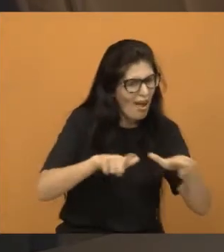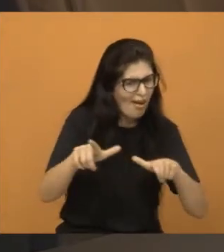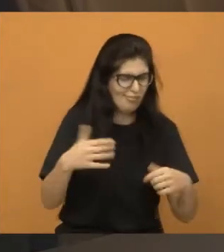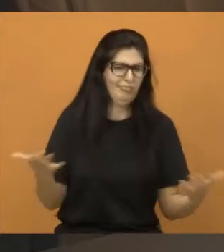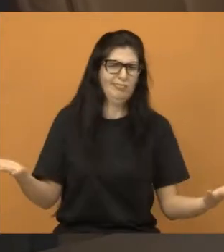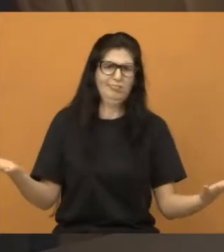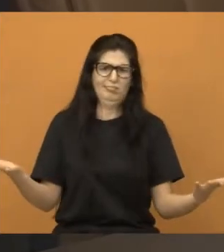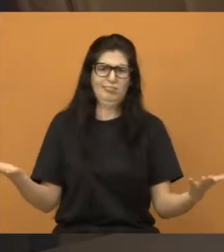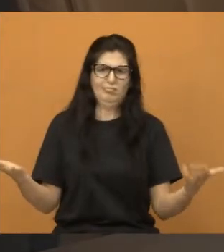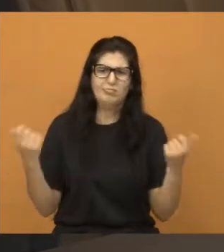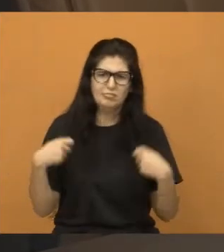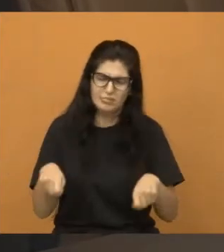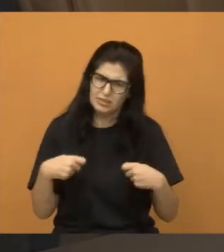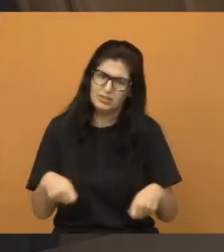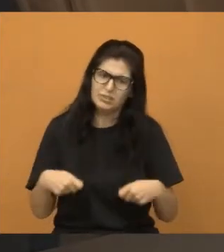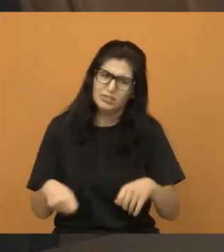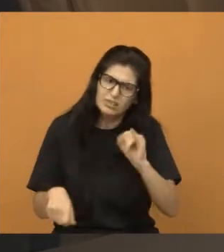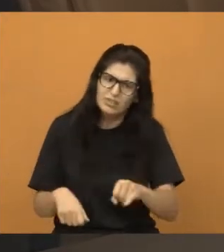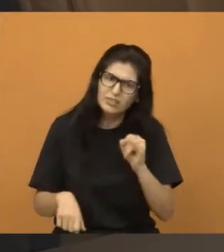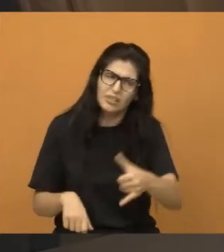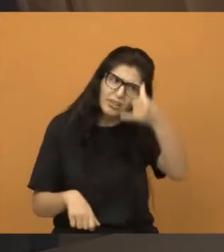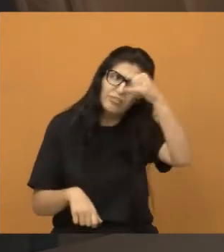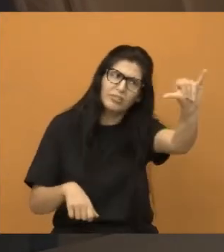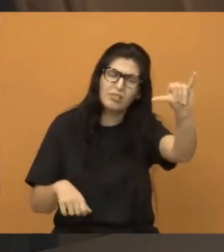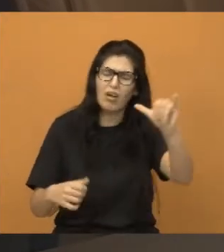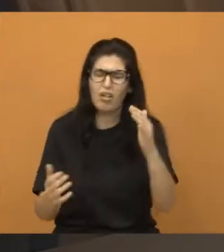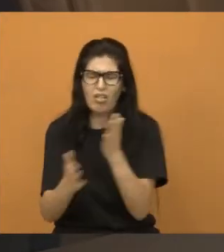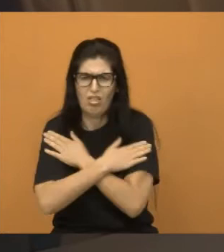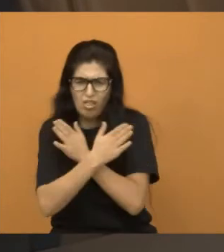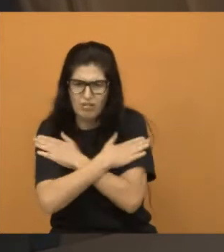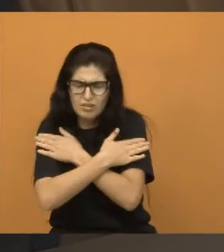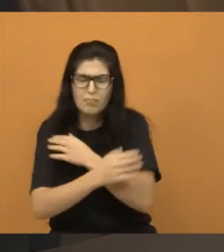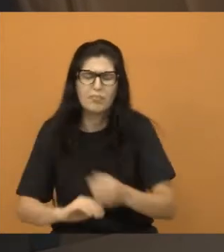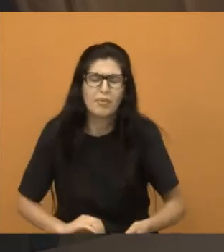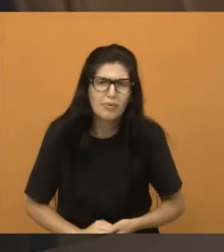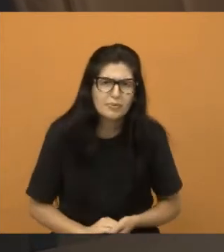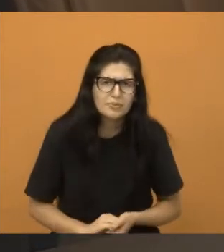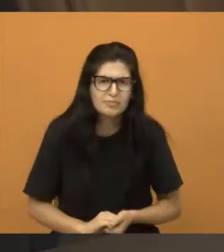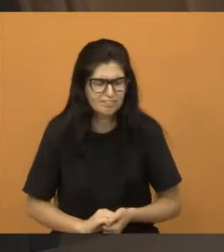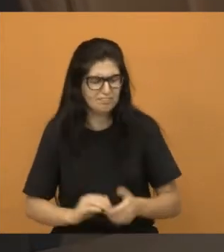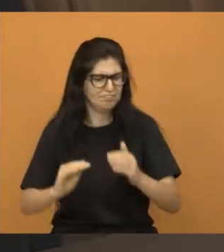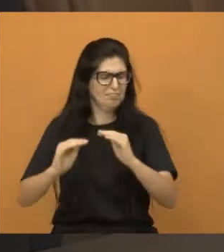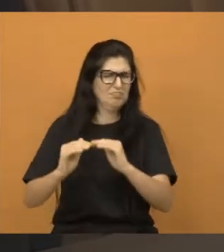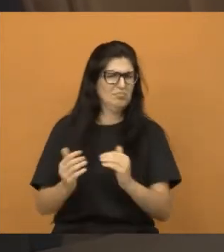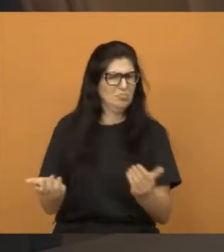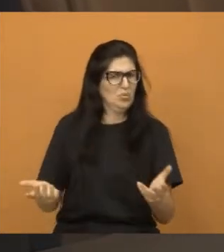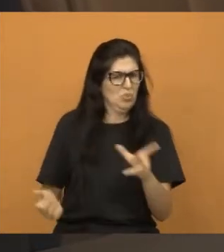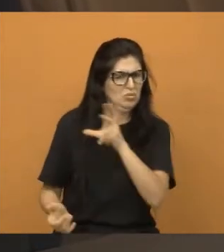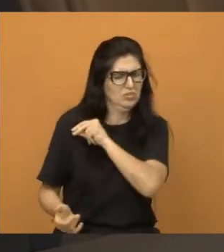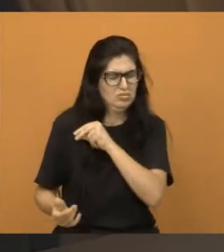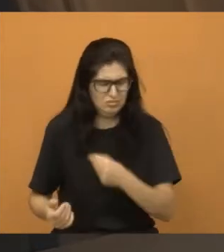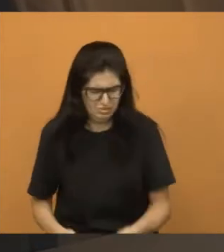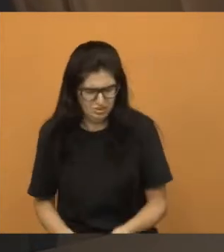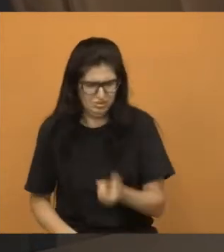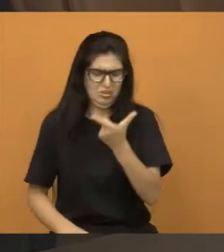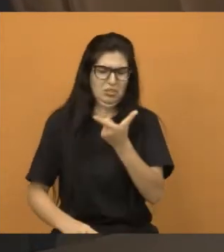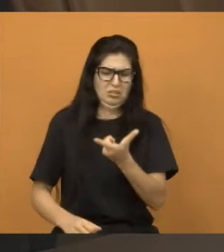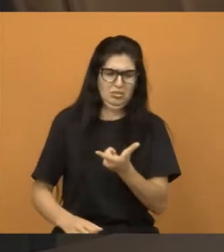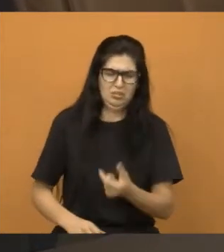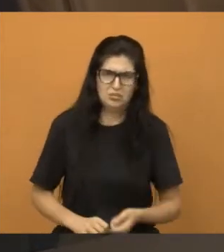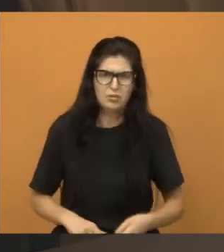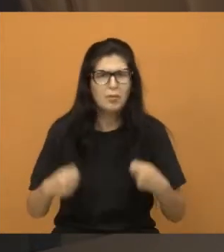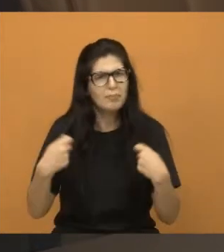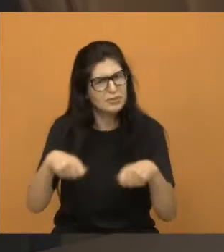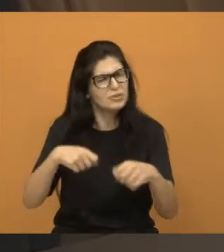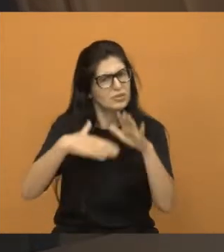criação do emprego para os ambulantes, né? E essa criação de emprego também tem gente votando contrário, né? Eu acho melhor, eu prefiro dar uma estrutura para o